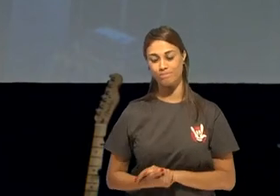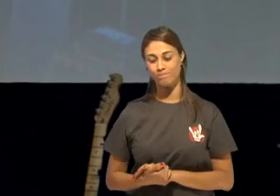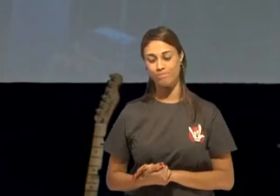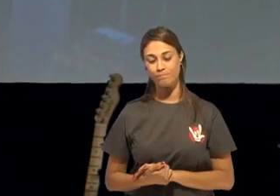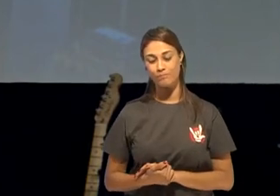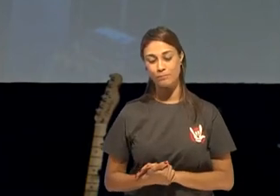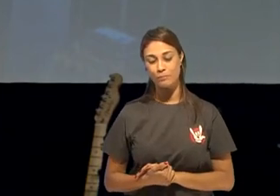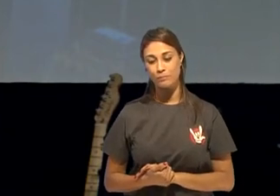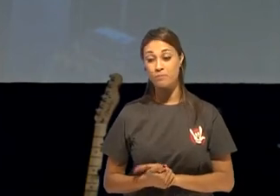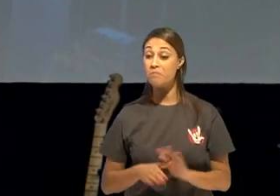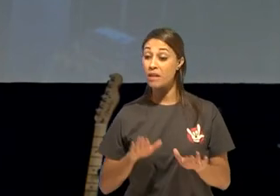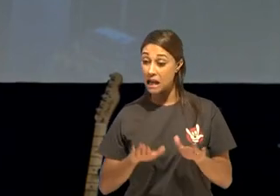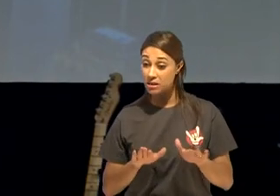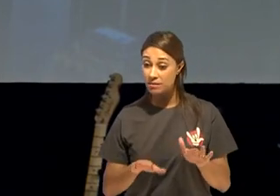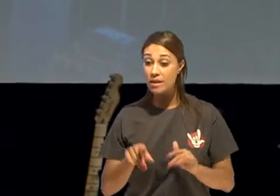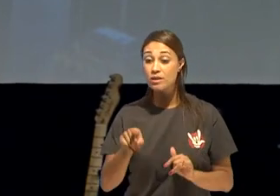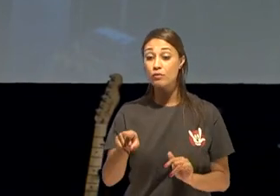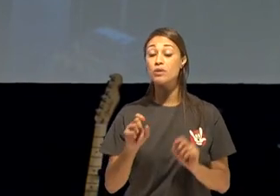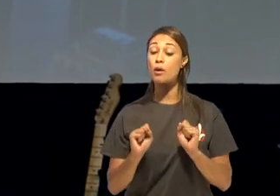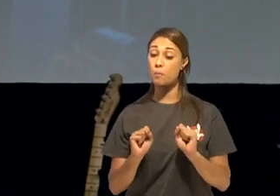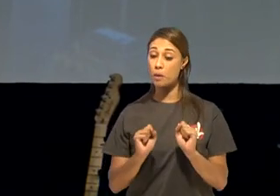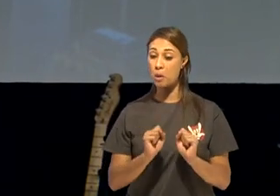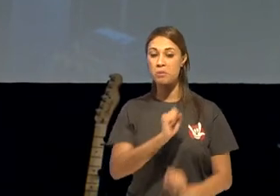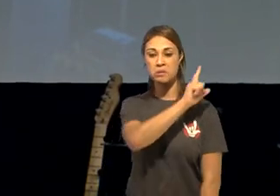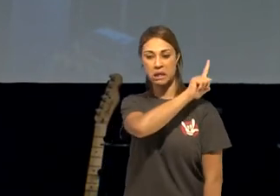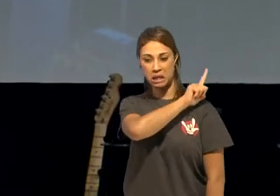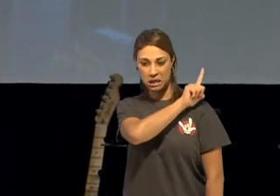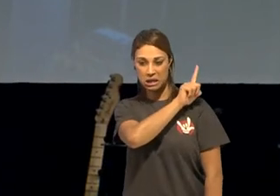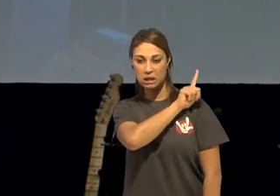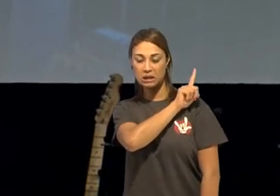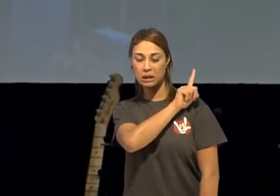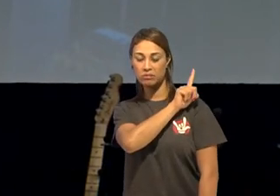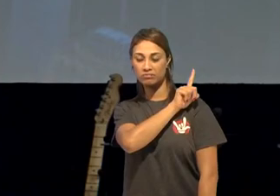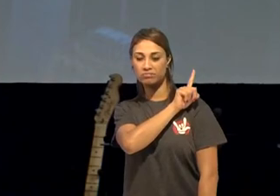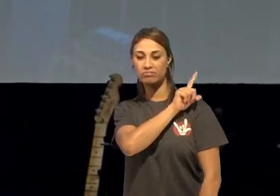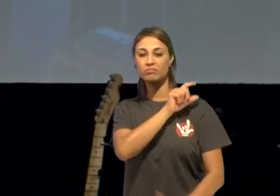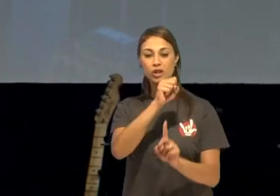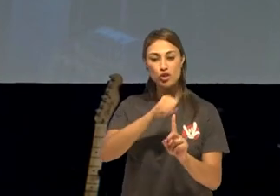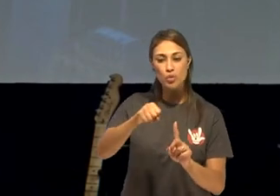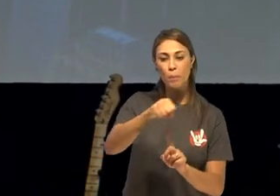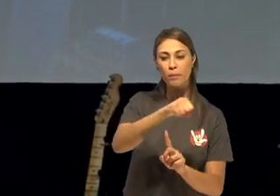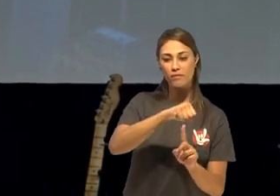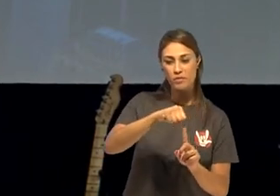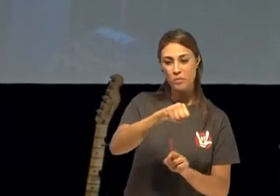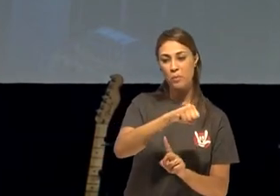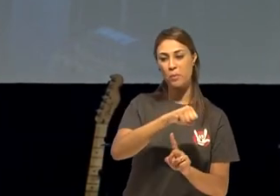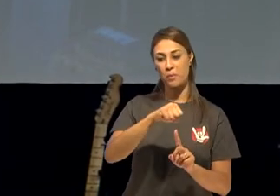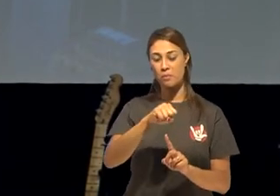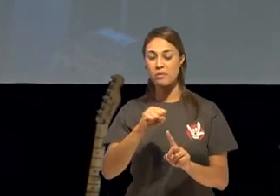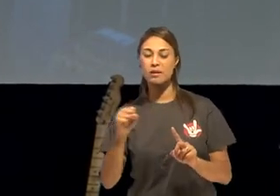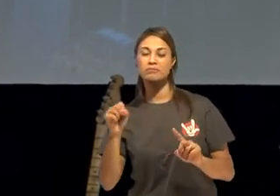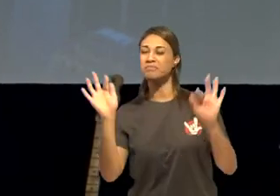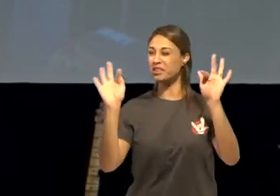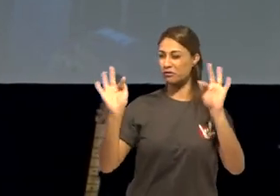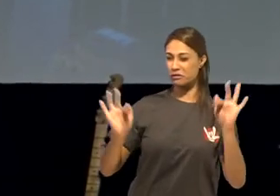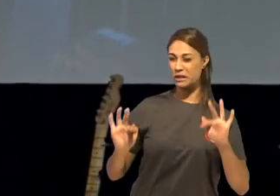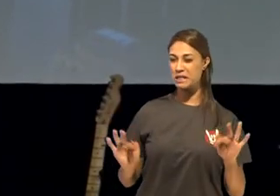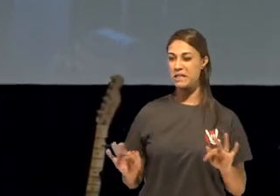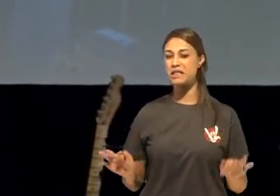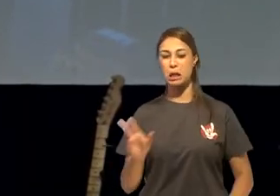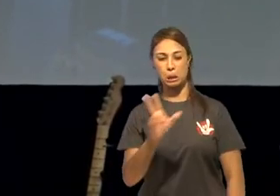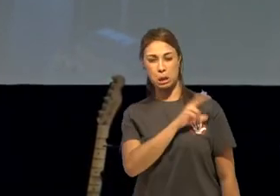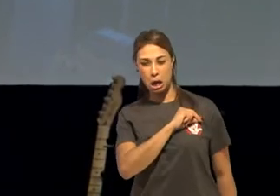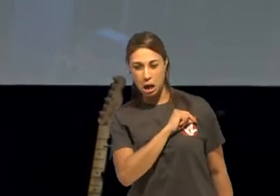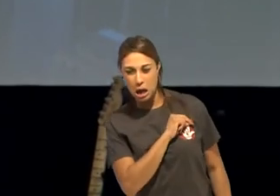líder, supervisor, supervisor de área, está muito feliz porque você fala assim: nossa, nem a distância, nem o corona